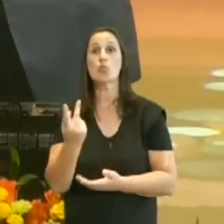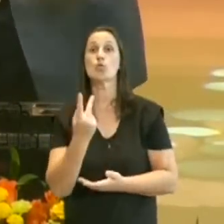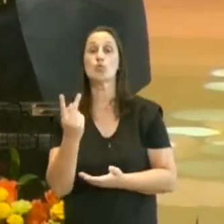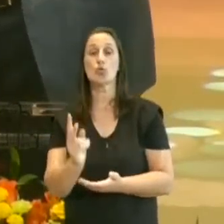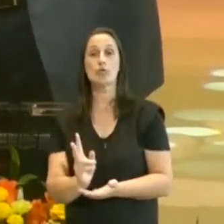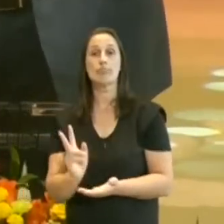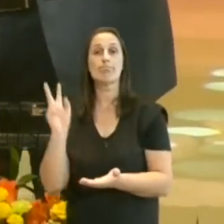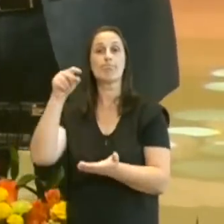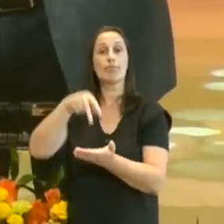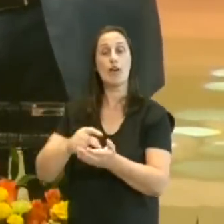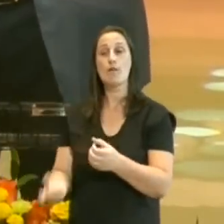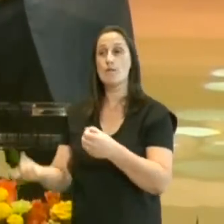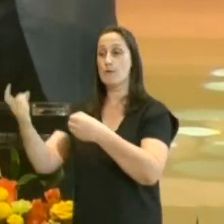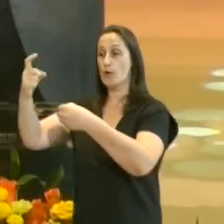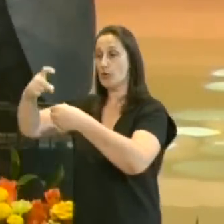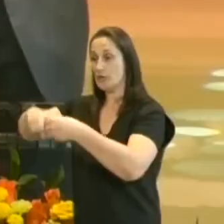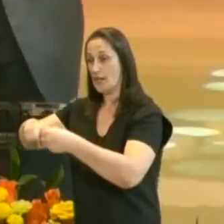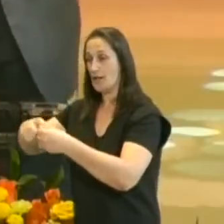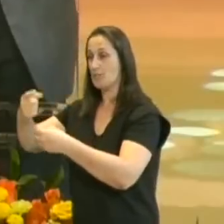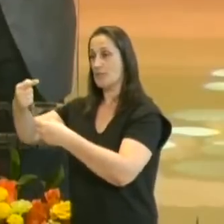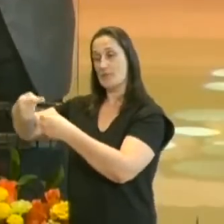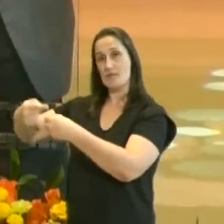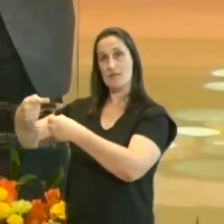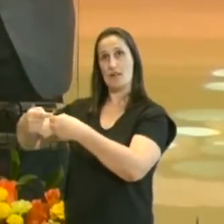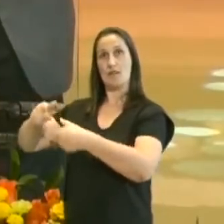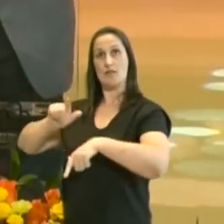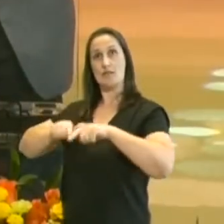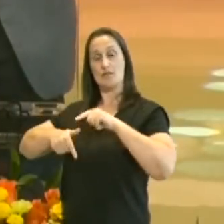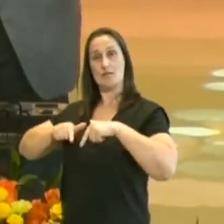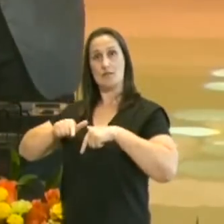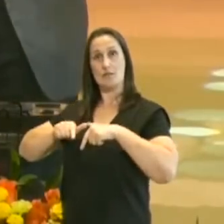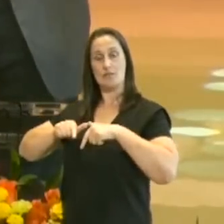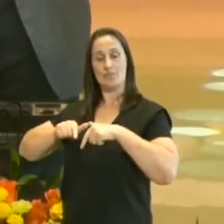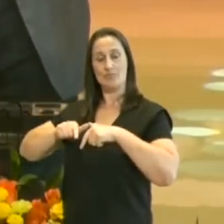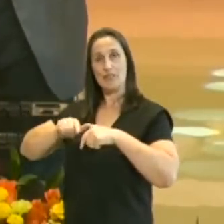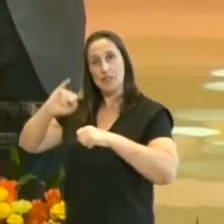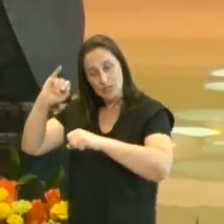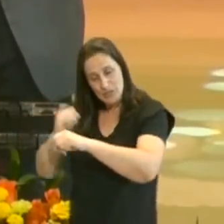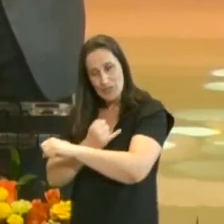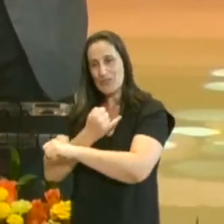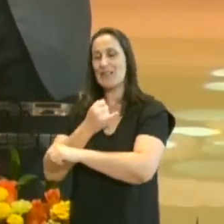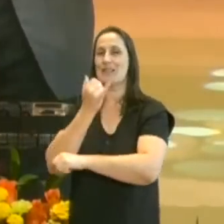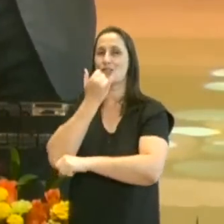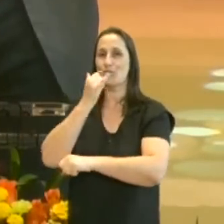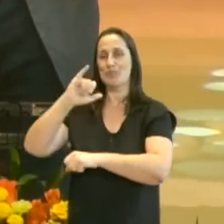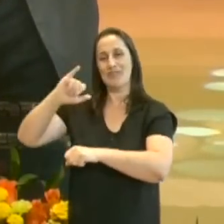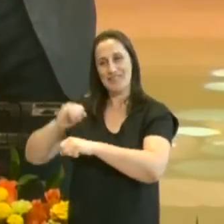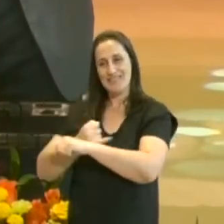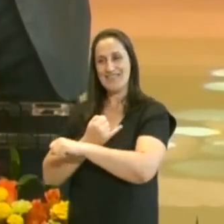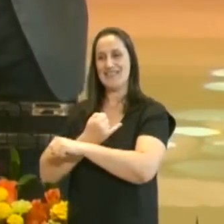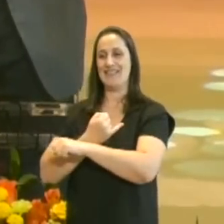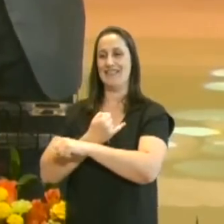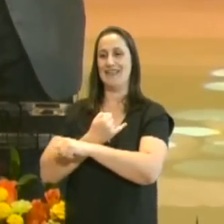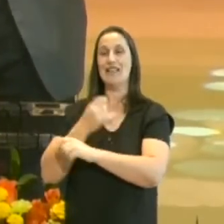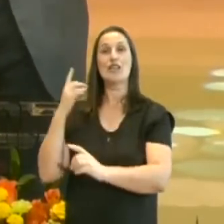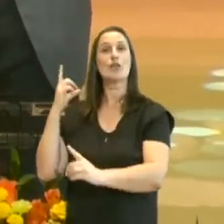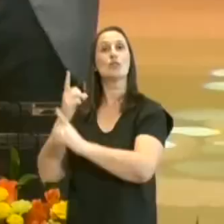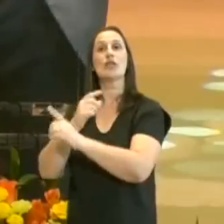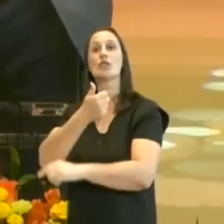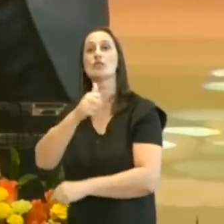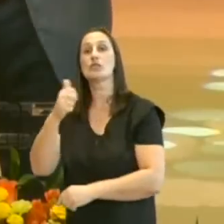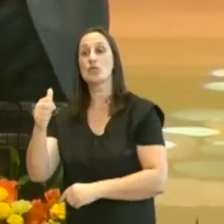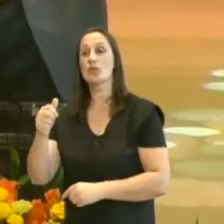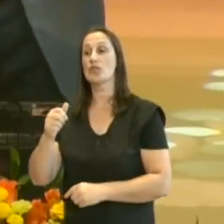voltaram imediatamente para Jerusalém, e ali encontraram os 11, os que estavam com eles reunidos, que diziam: